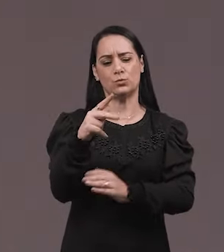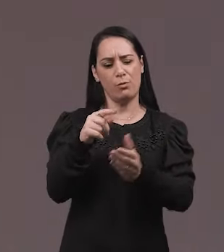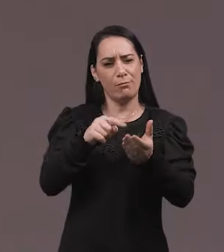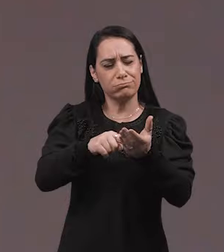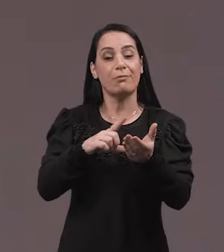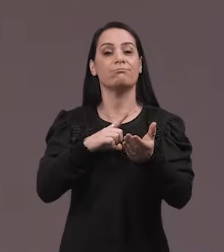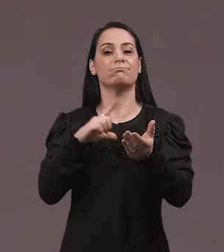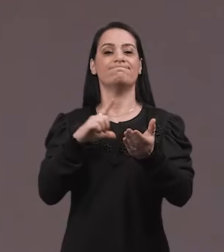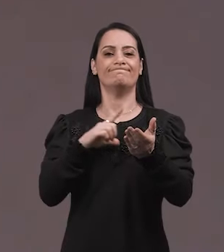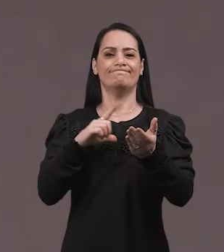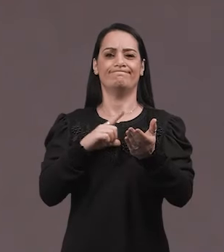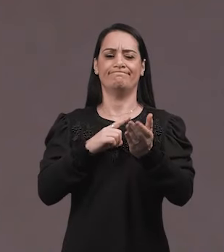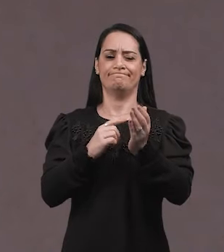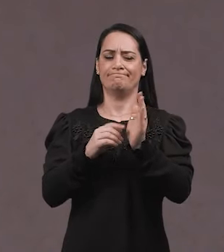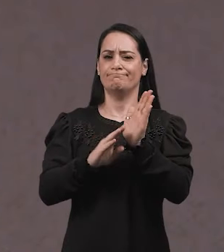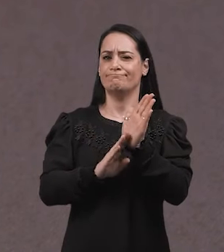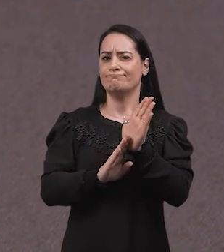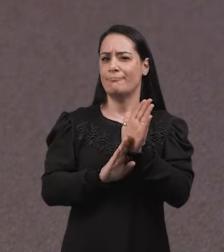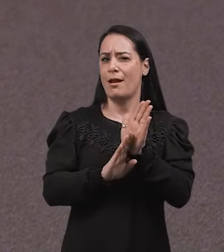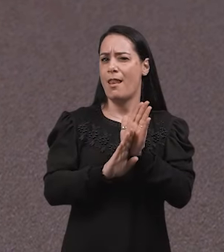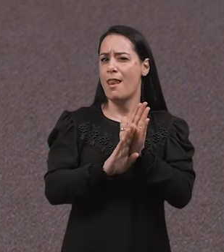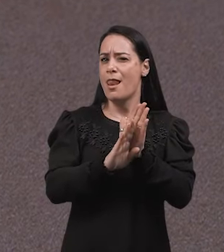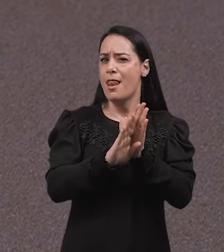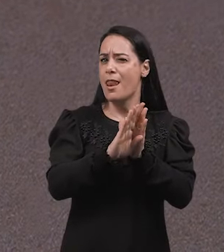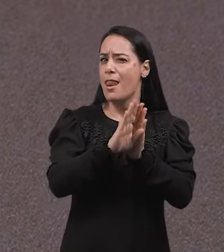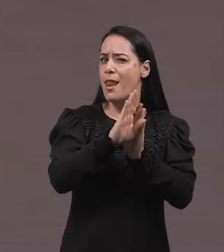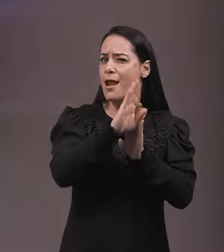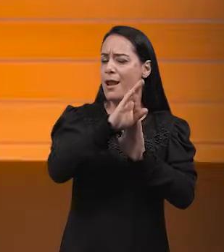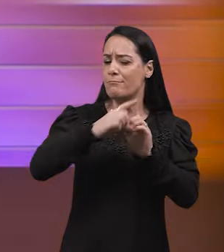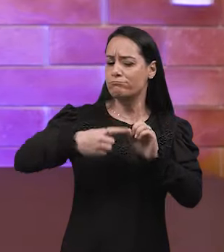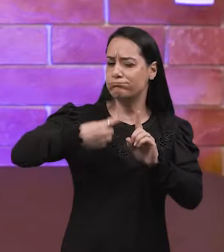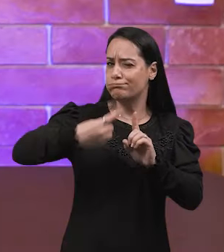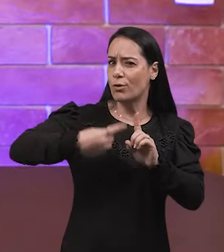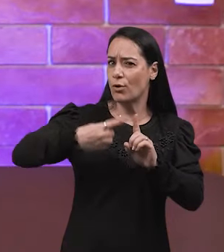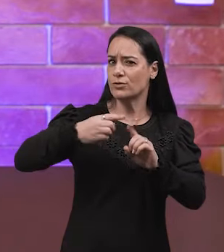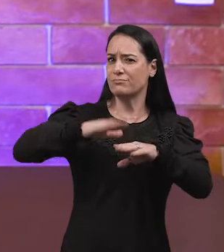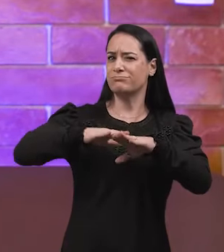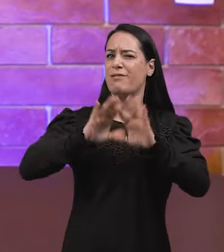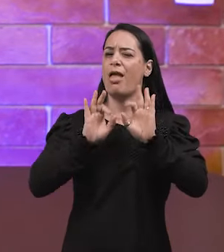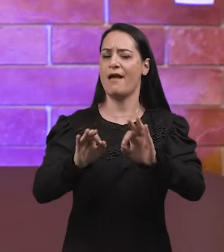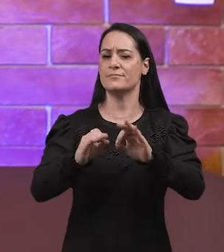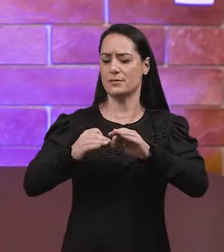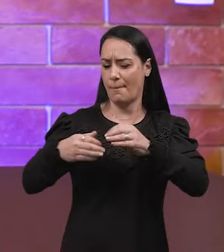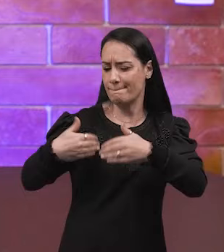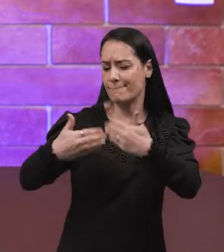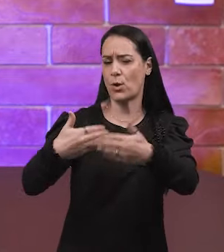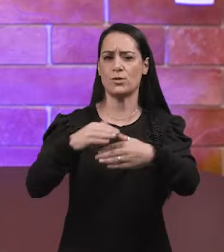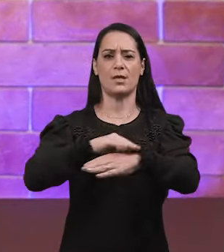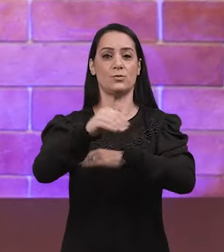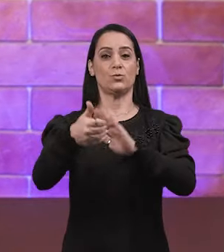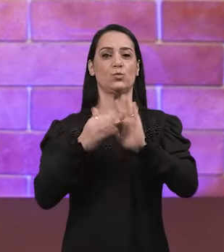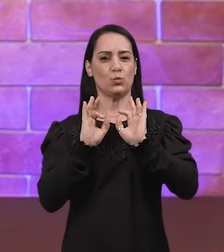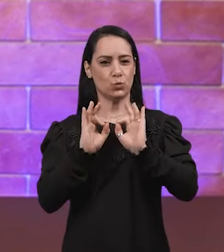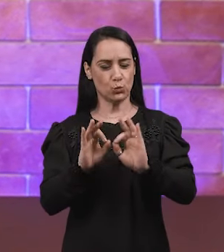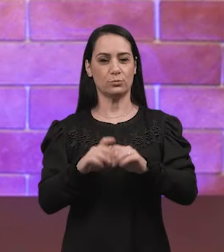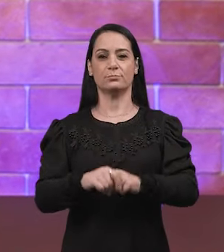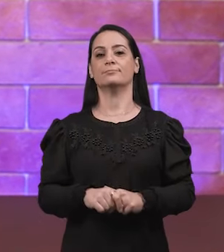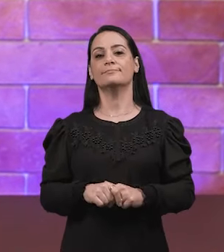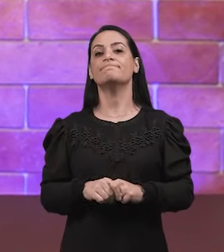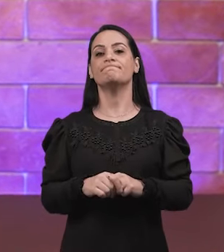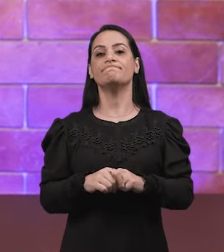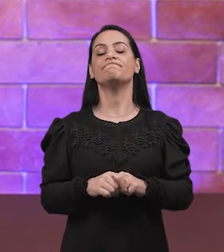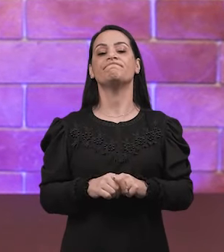equipamento capaz de aumentar consideravelmente a produtividade e a eficiência de todos os processos. Programado